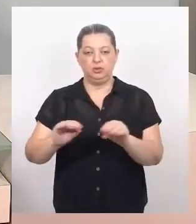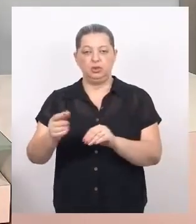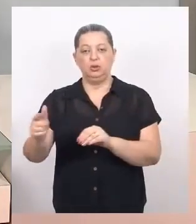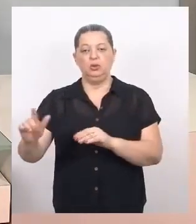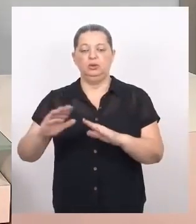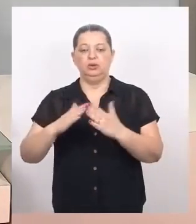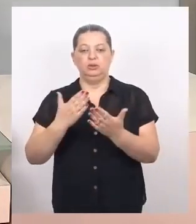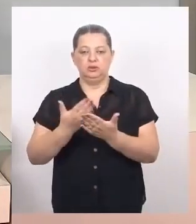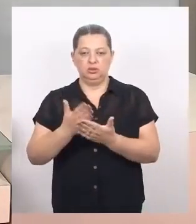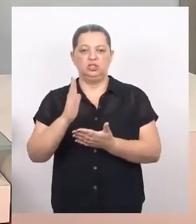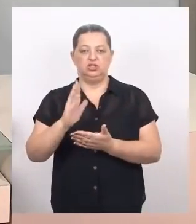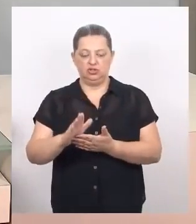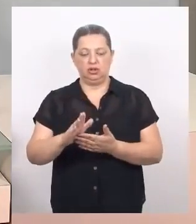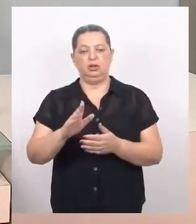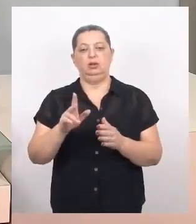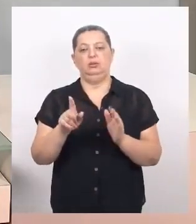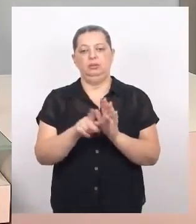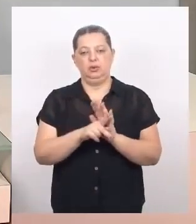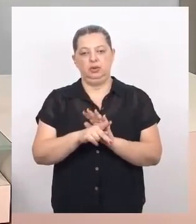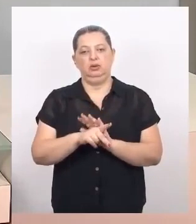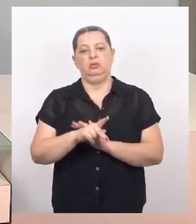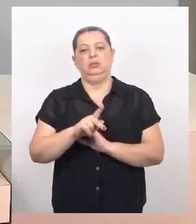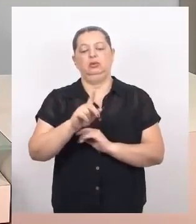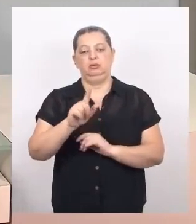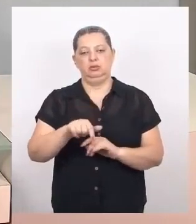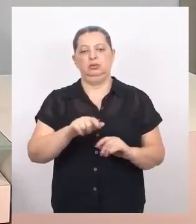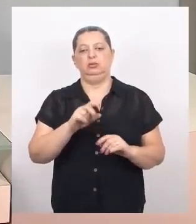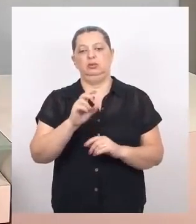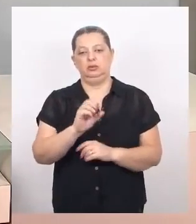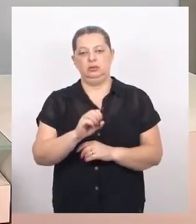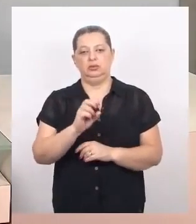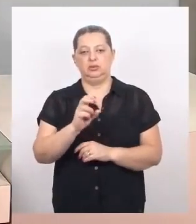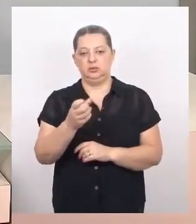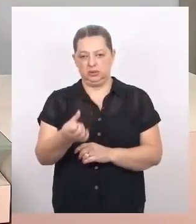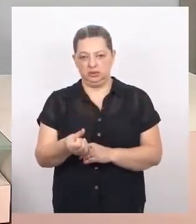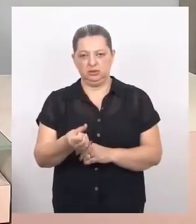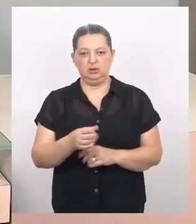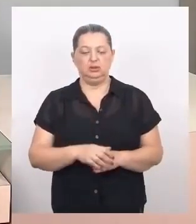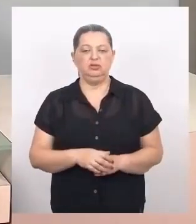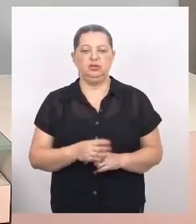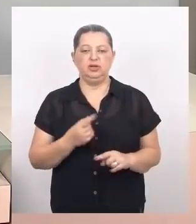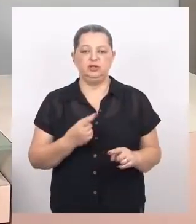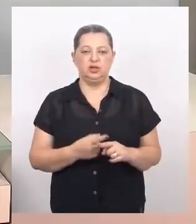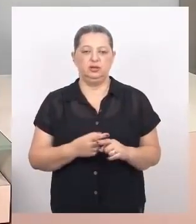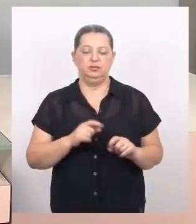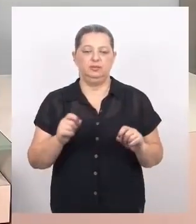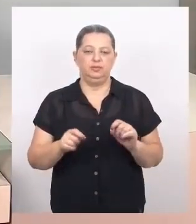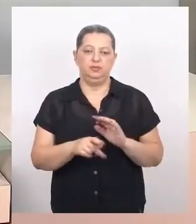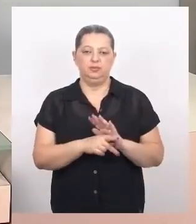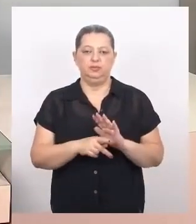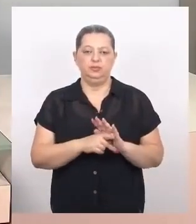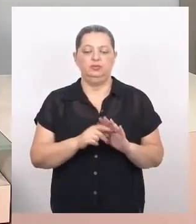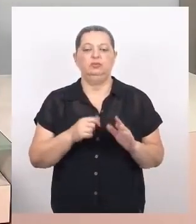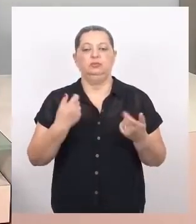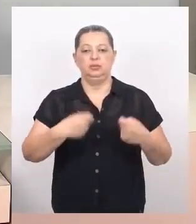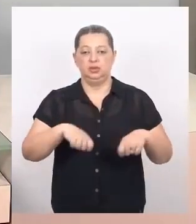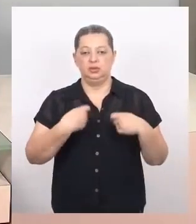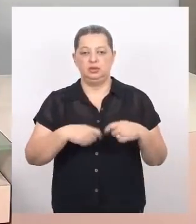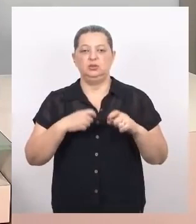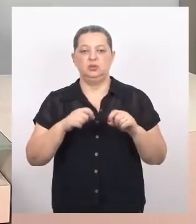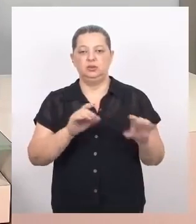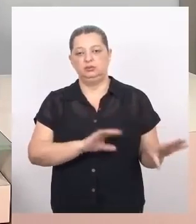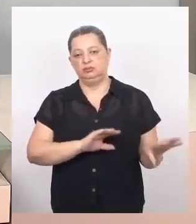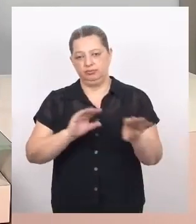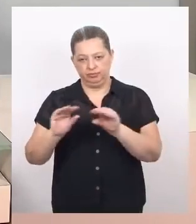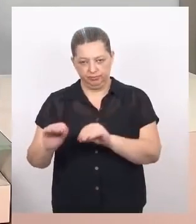ele já está em 0,56. Precisa. Ele está em 0,56, mas ele não está aposentado. Então, vocês precisam transferir